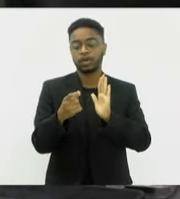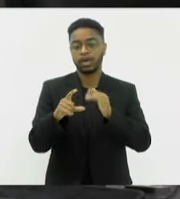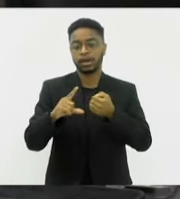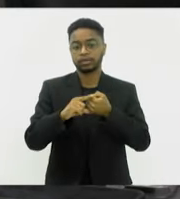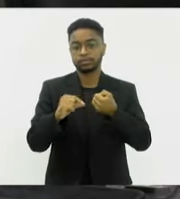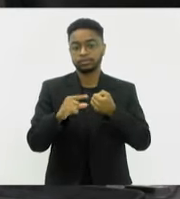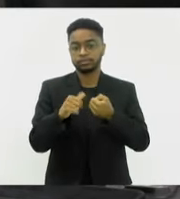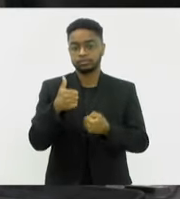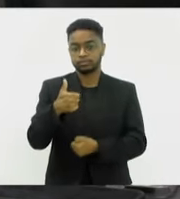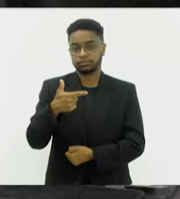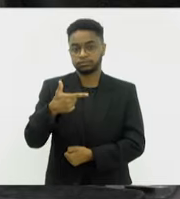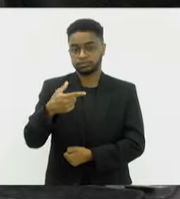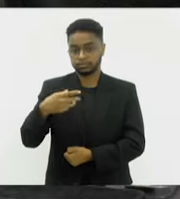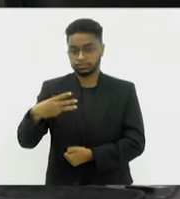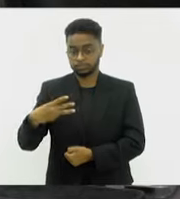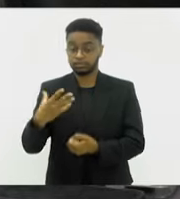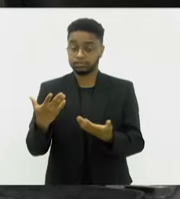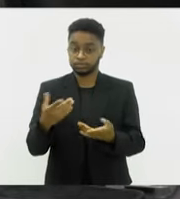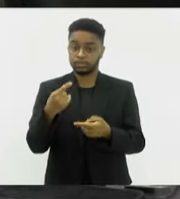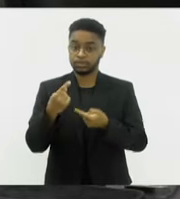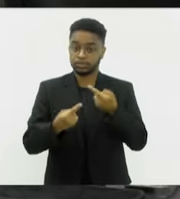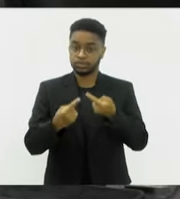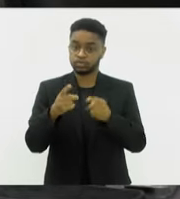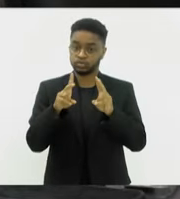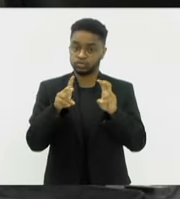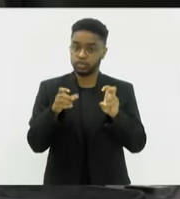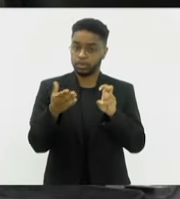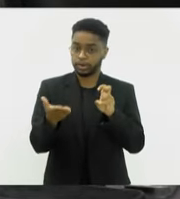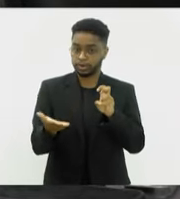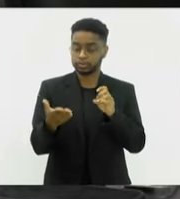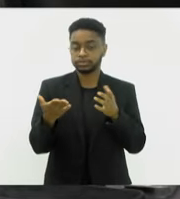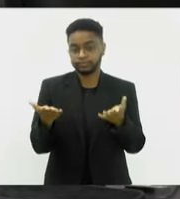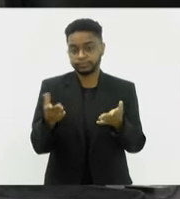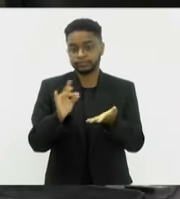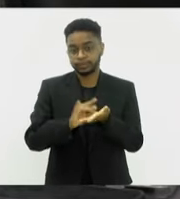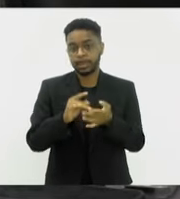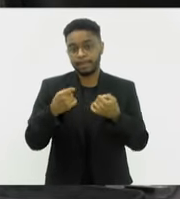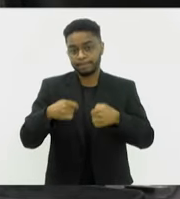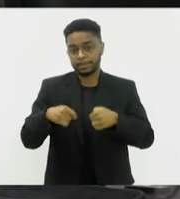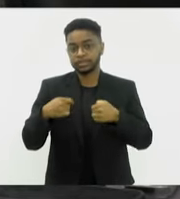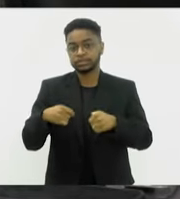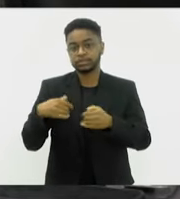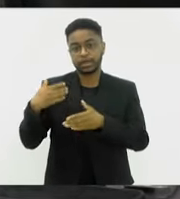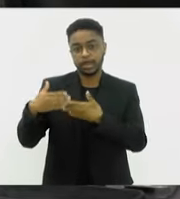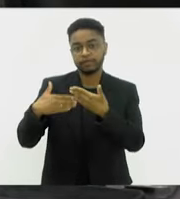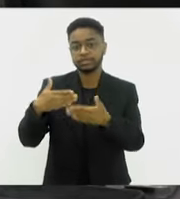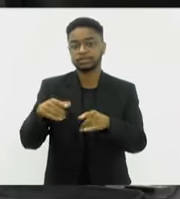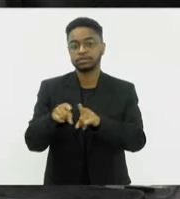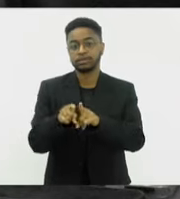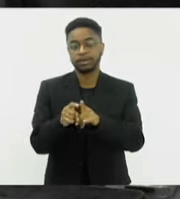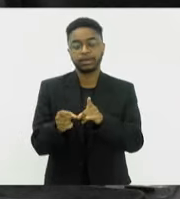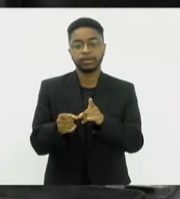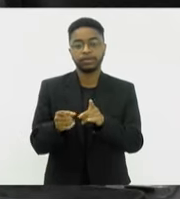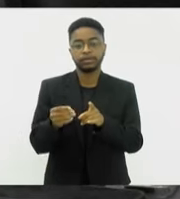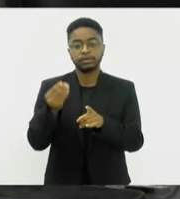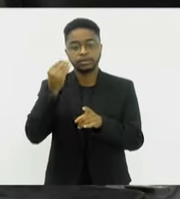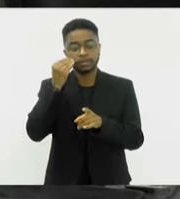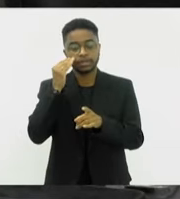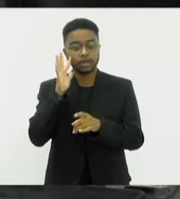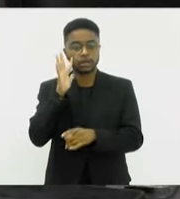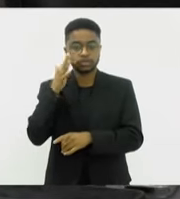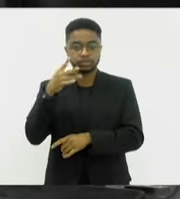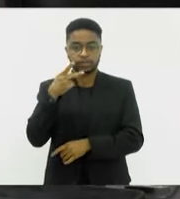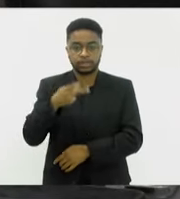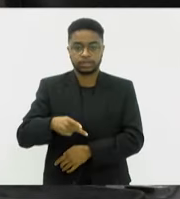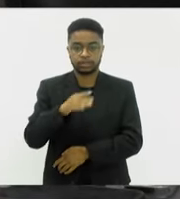123. Então, a discussão vai ser em torno desse sentido, é algo que a gente precisa avançar e criar, pacificar aqui a jurisprudência da